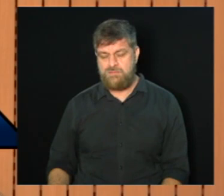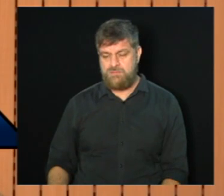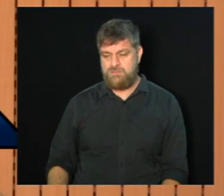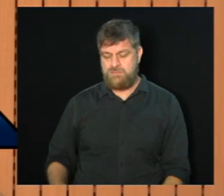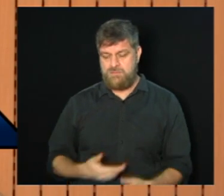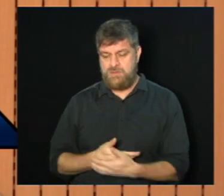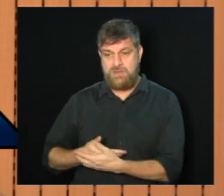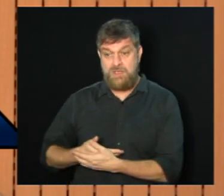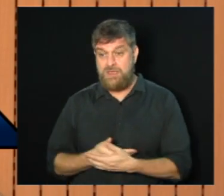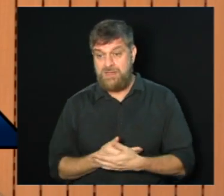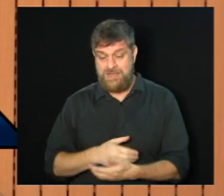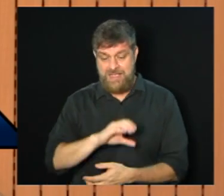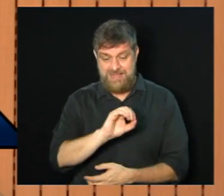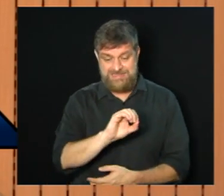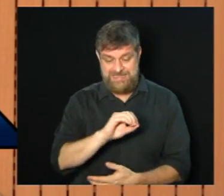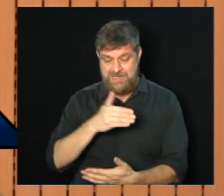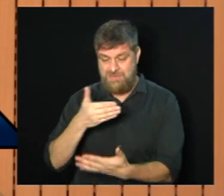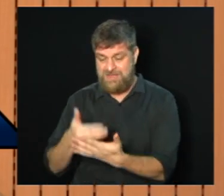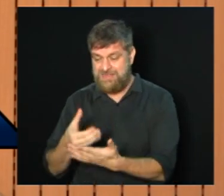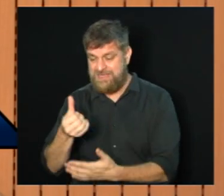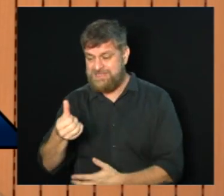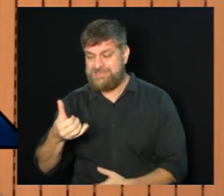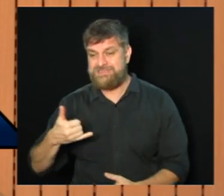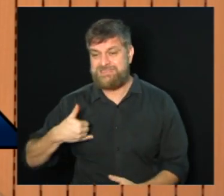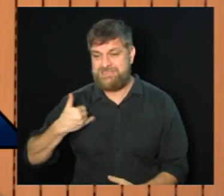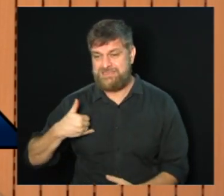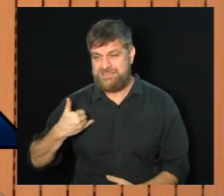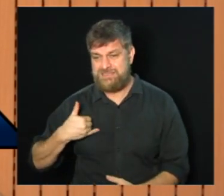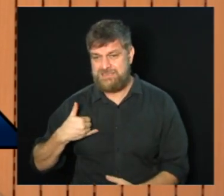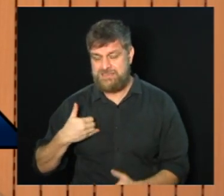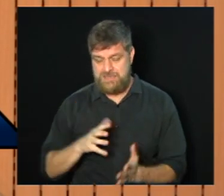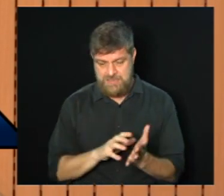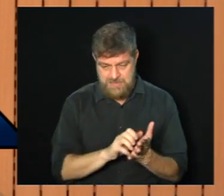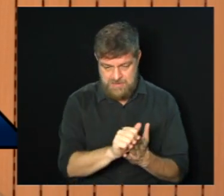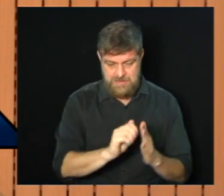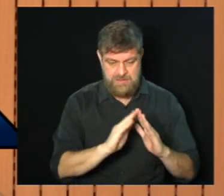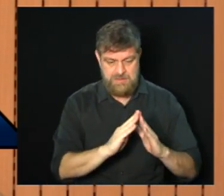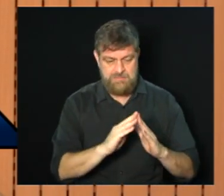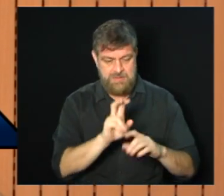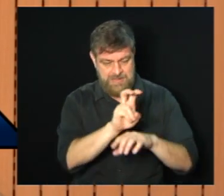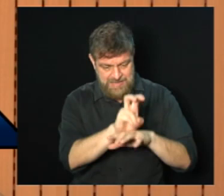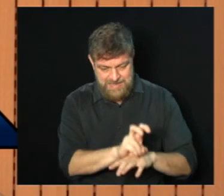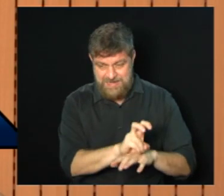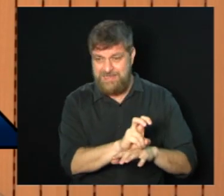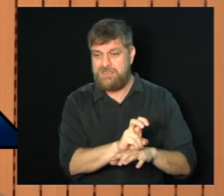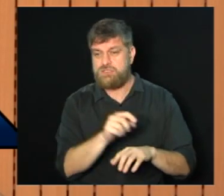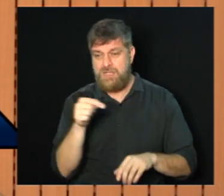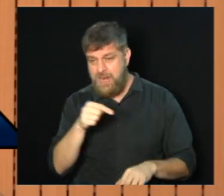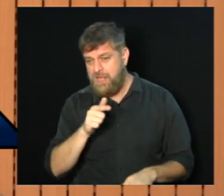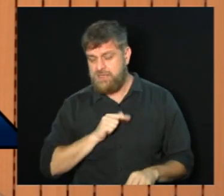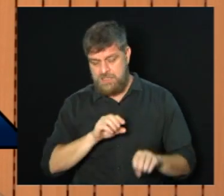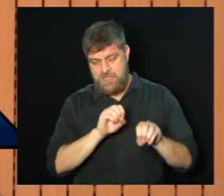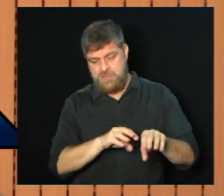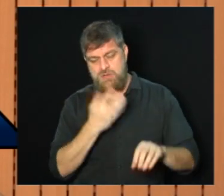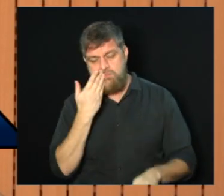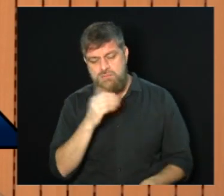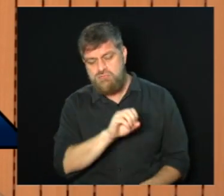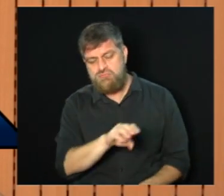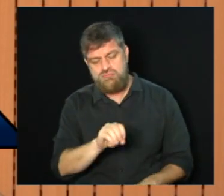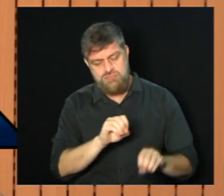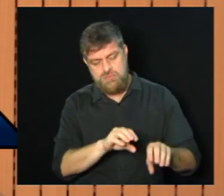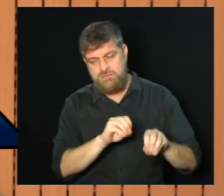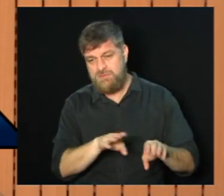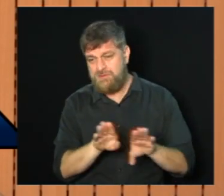criança do 0 aos 6 anos, que ela tem que estar matriculada numa creche, tem que estar tendo uma educação infantil, tem que estar